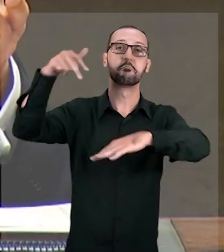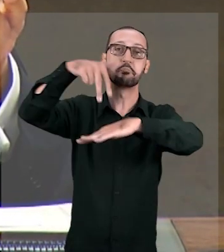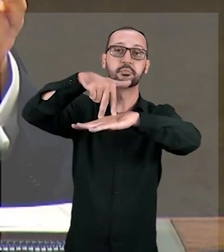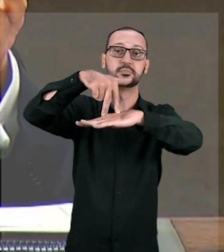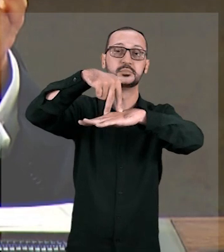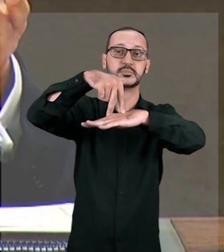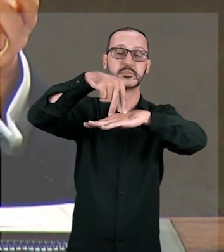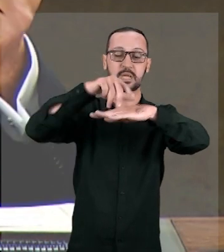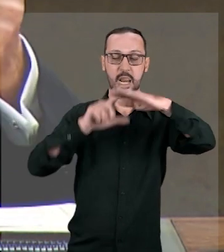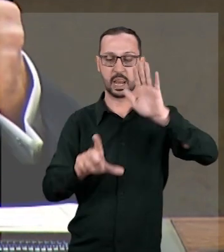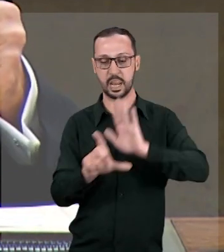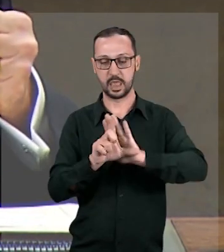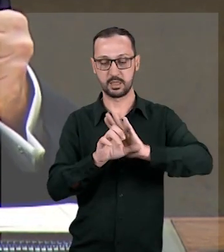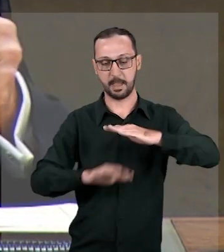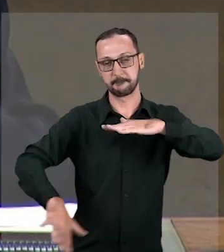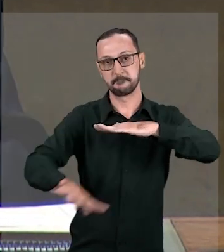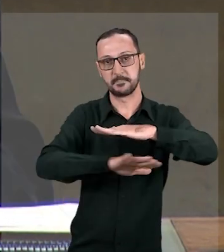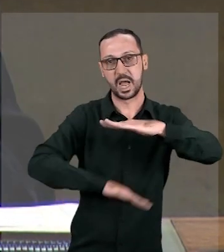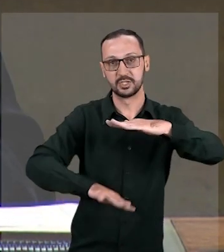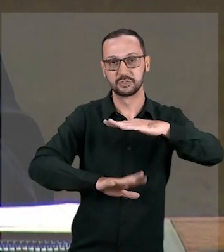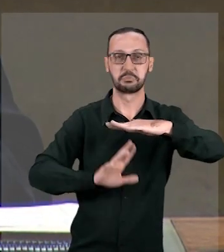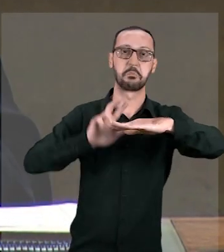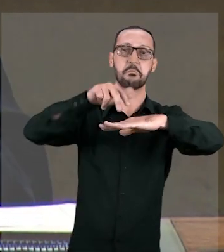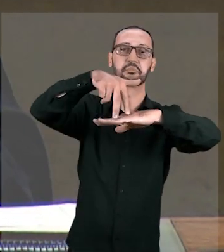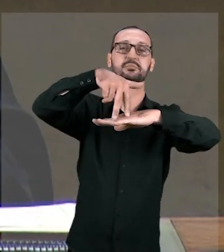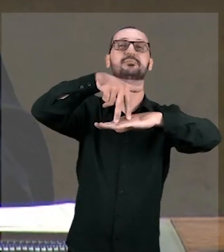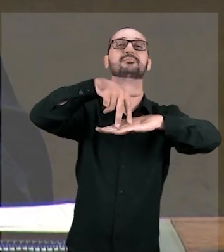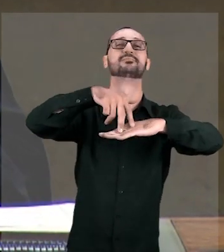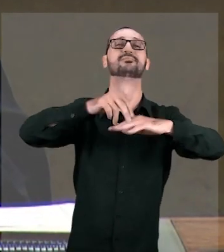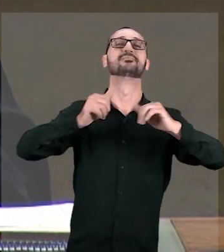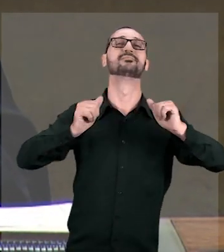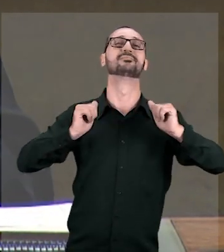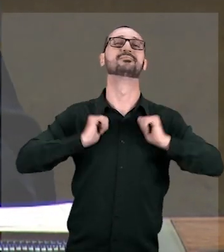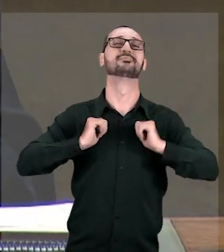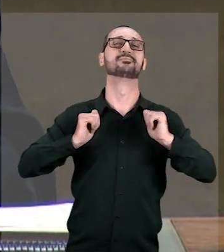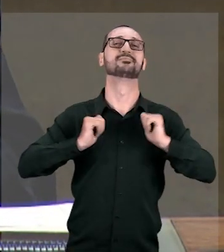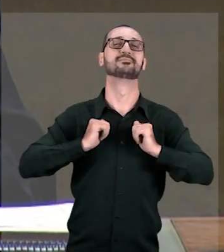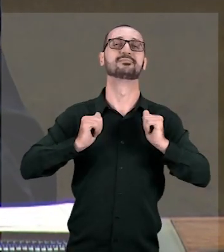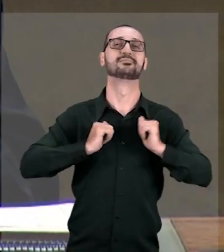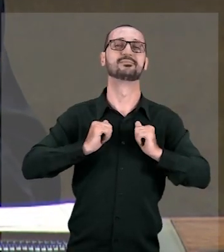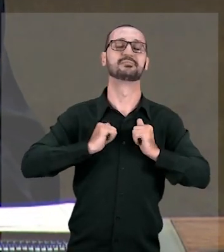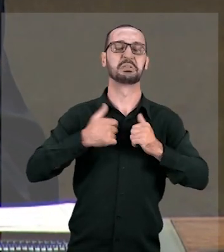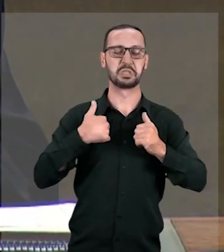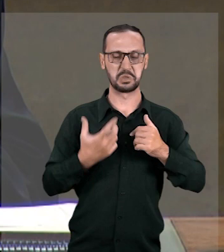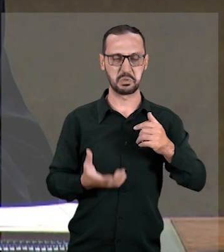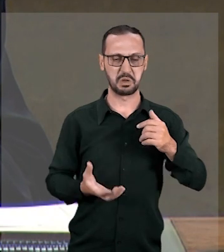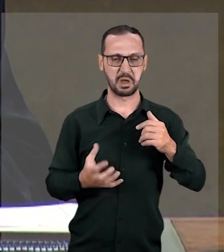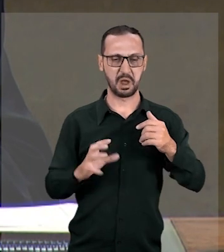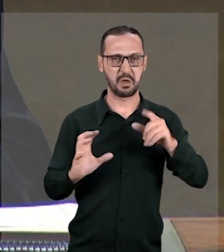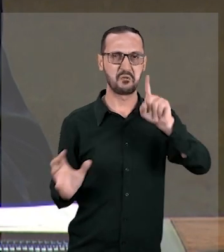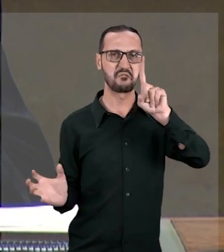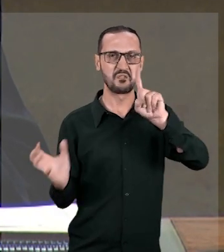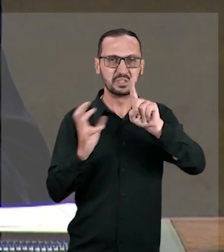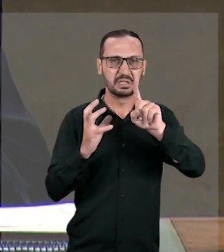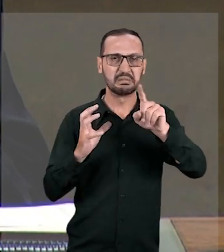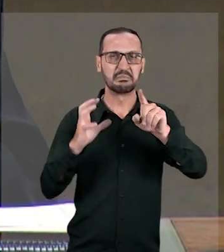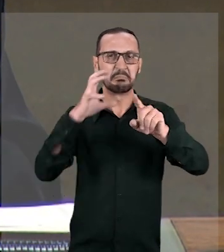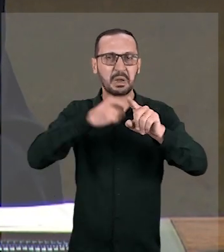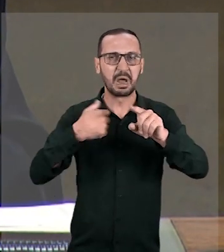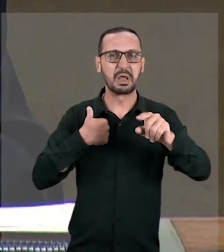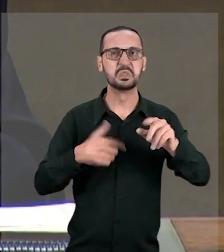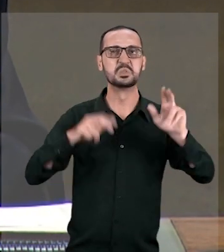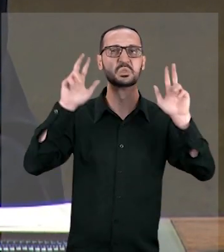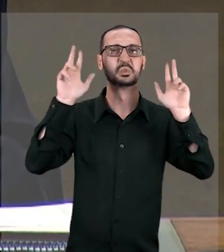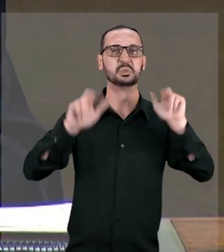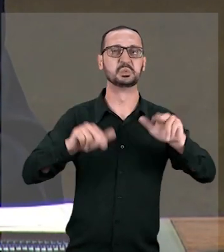lei e defendem com unhas e dentes este modelo de imunidade para